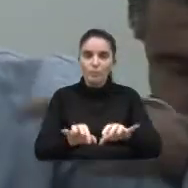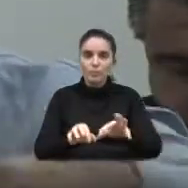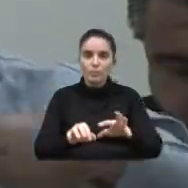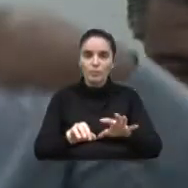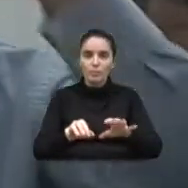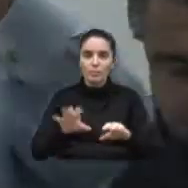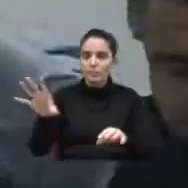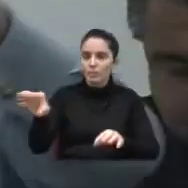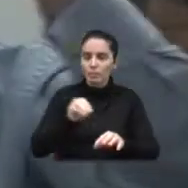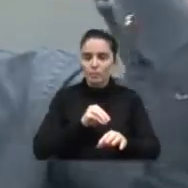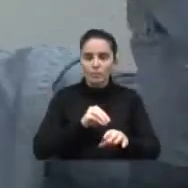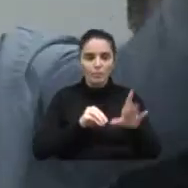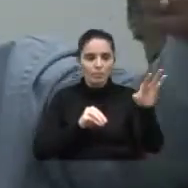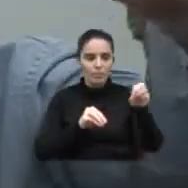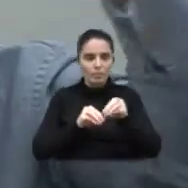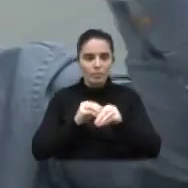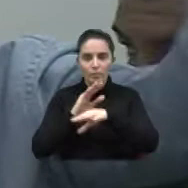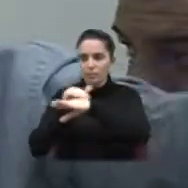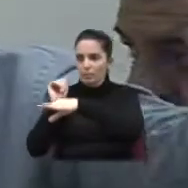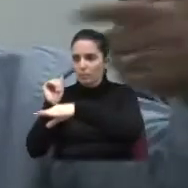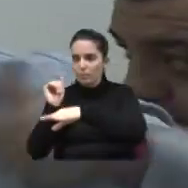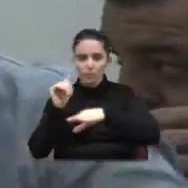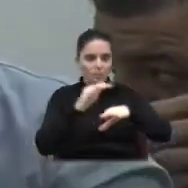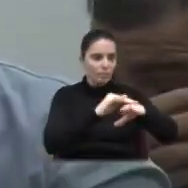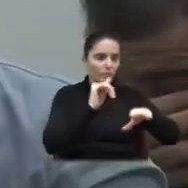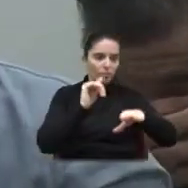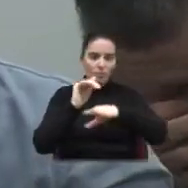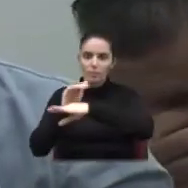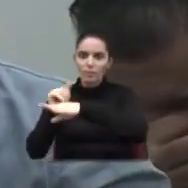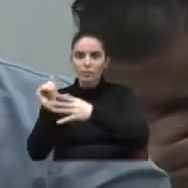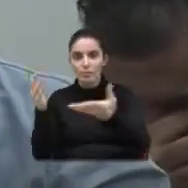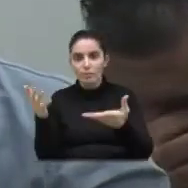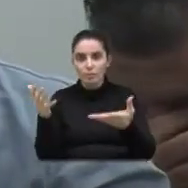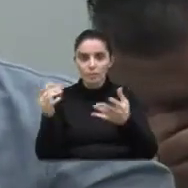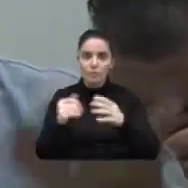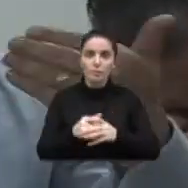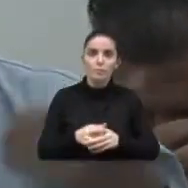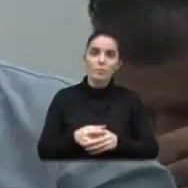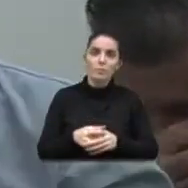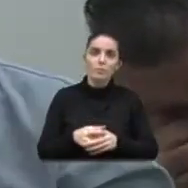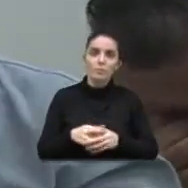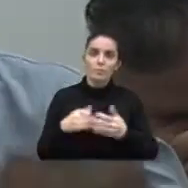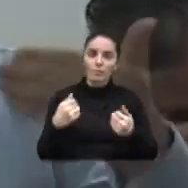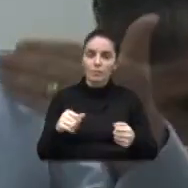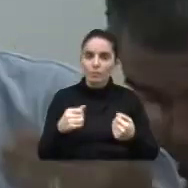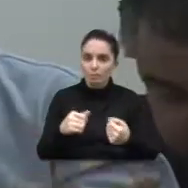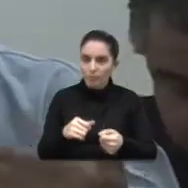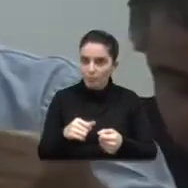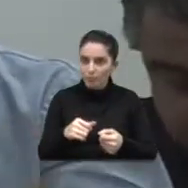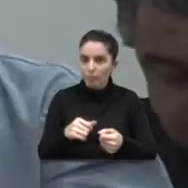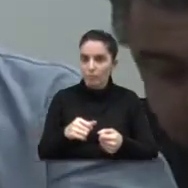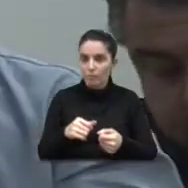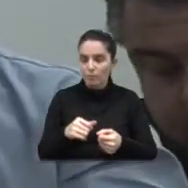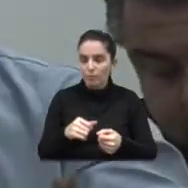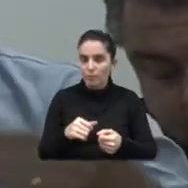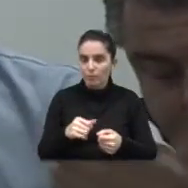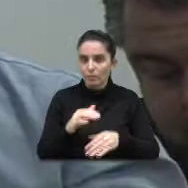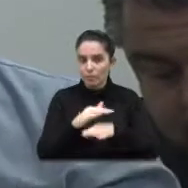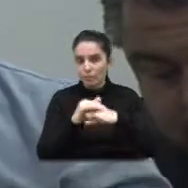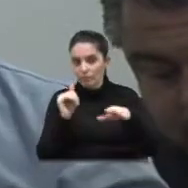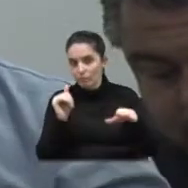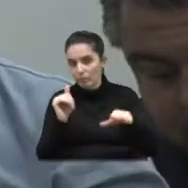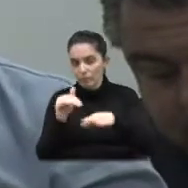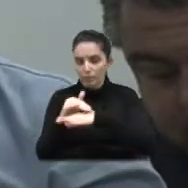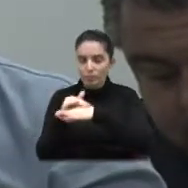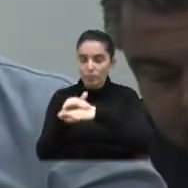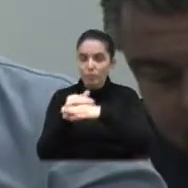jogando, chama um, depois chama outro, depois chama outro, depois chama outro, e nós temos que chamá-los aqui para sentar, para conversar e